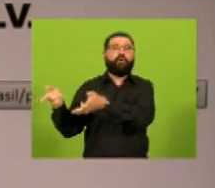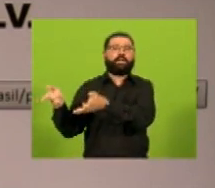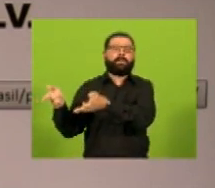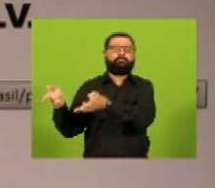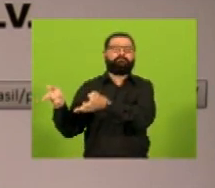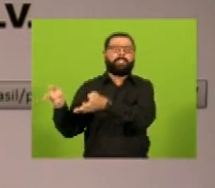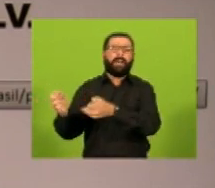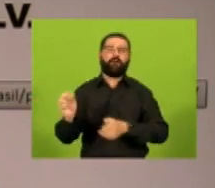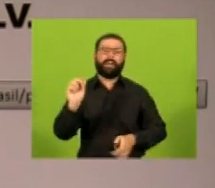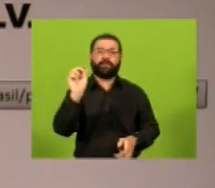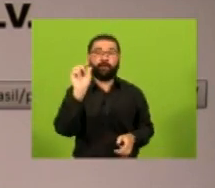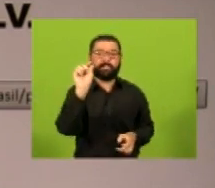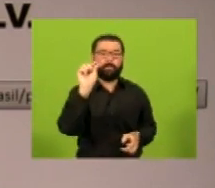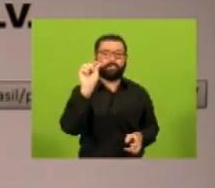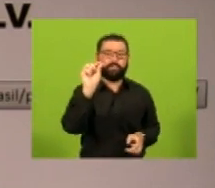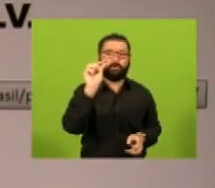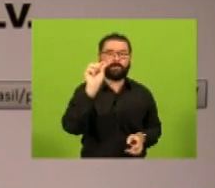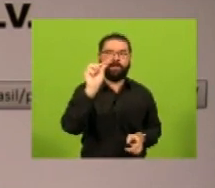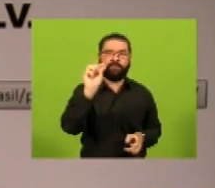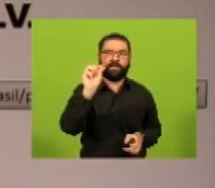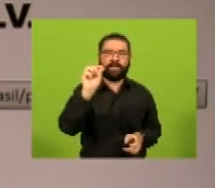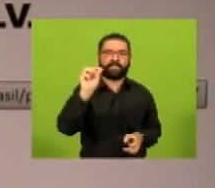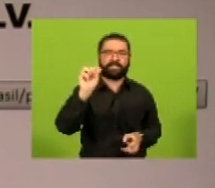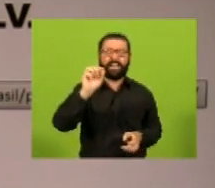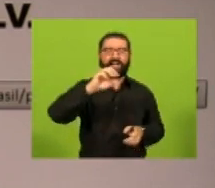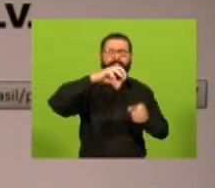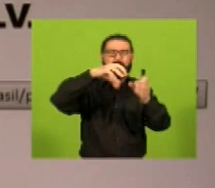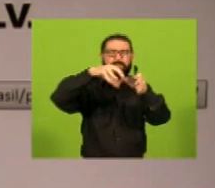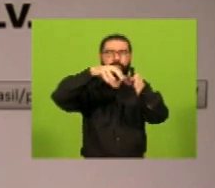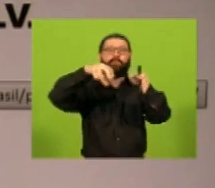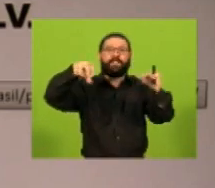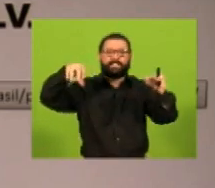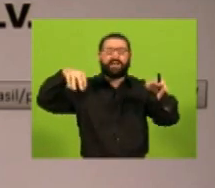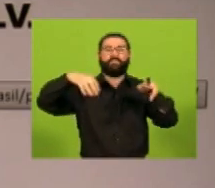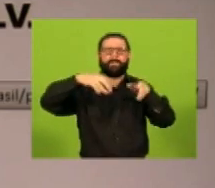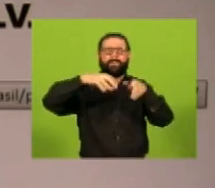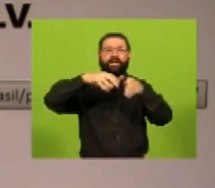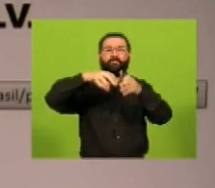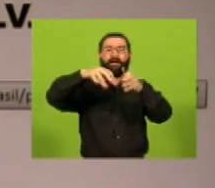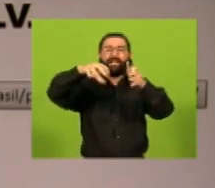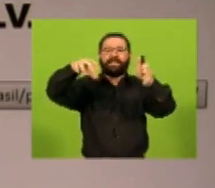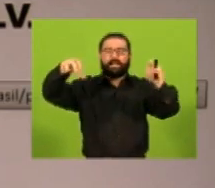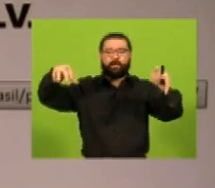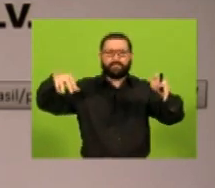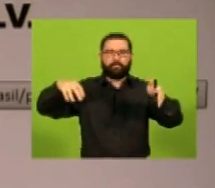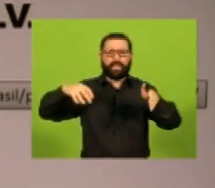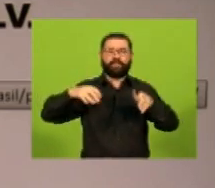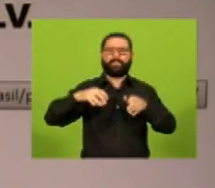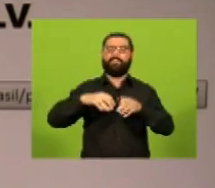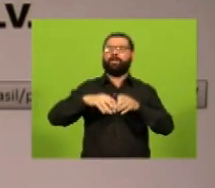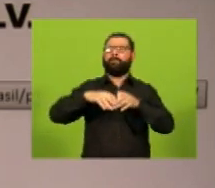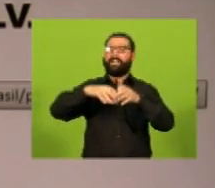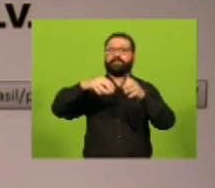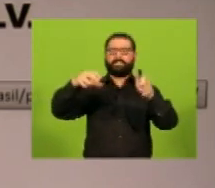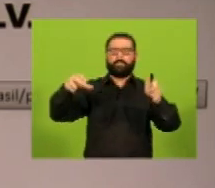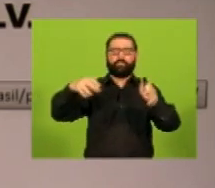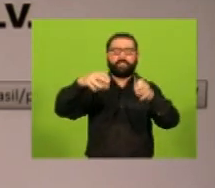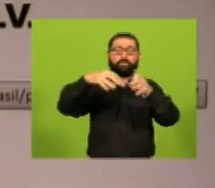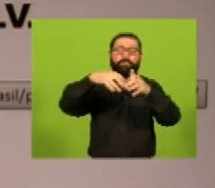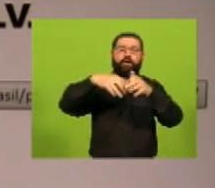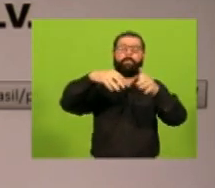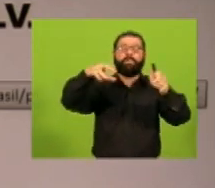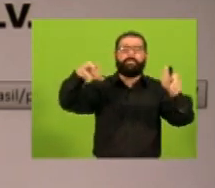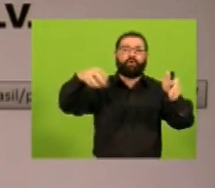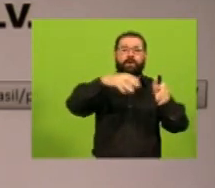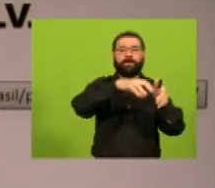vai cair na outra. Agora, se fossem gotículas bem fininhas, aquilo ia ser pulverizado mais adequadamente, mais